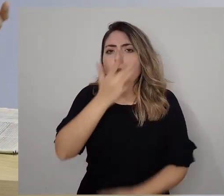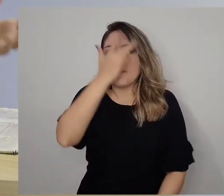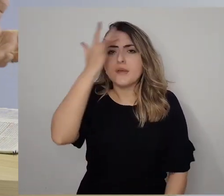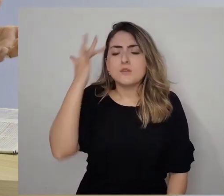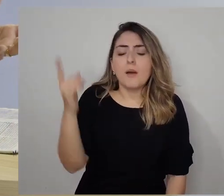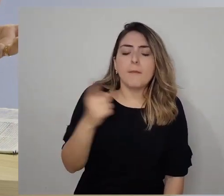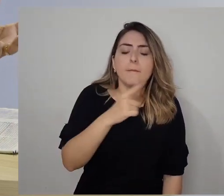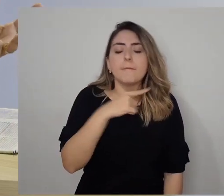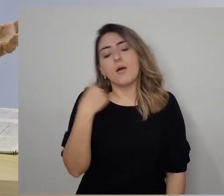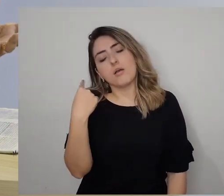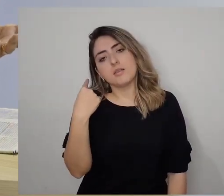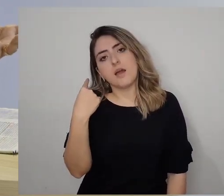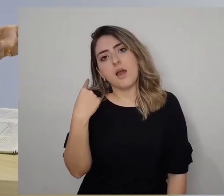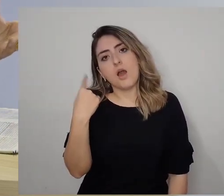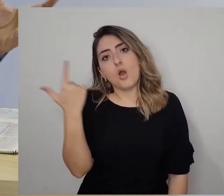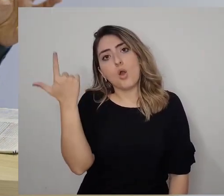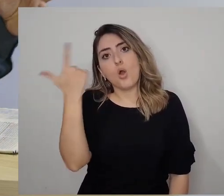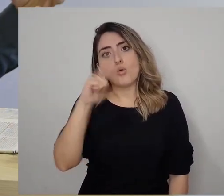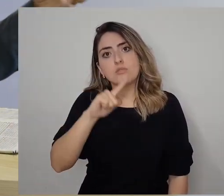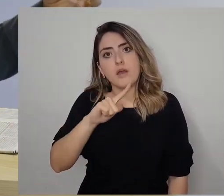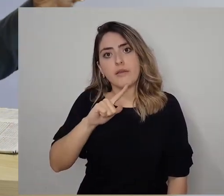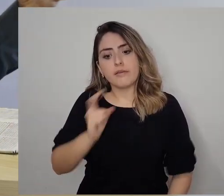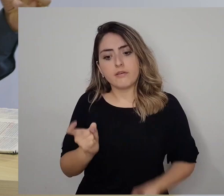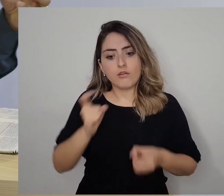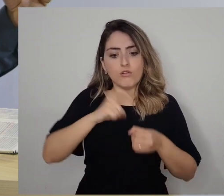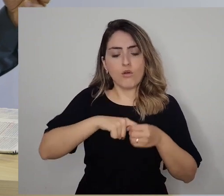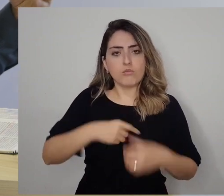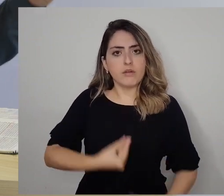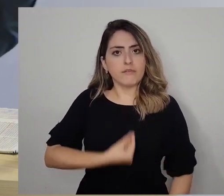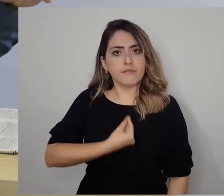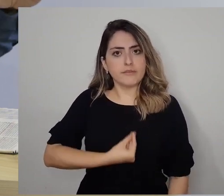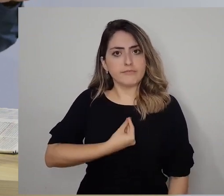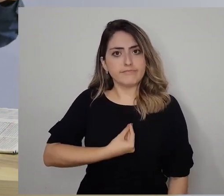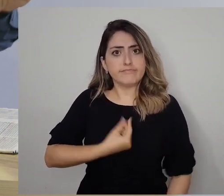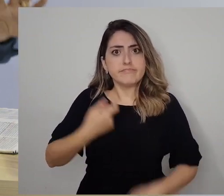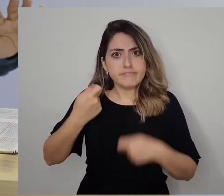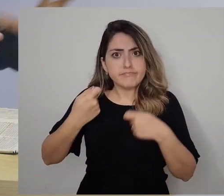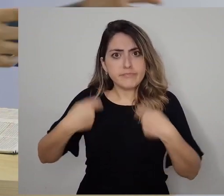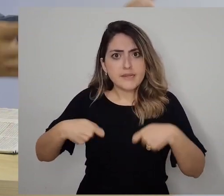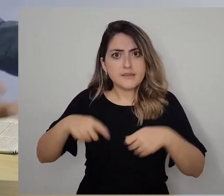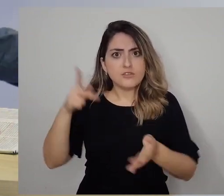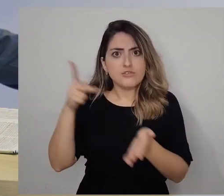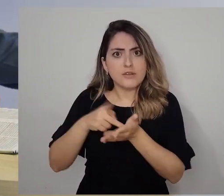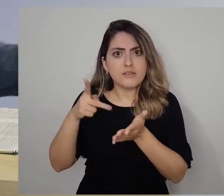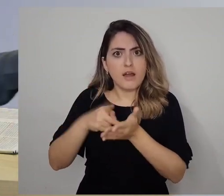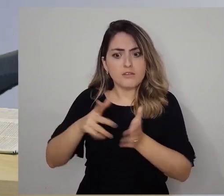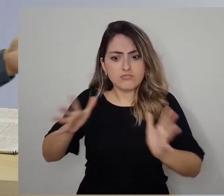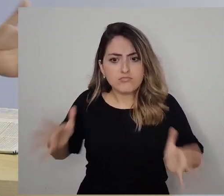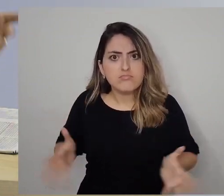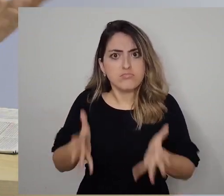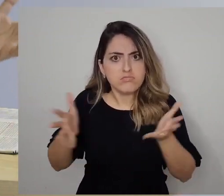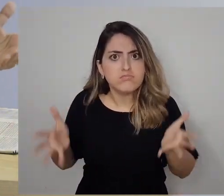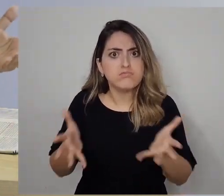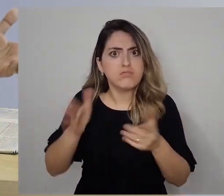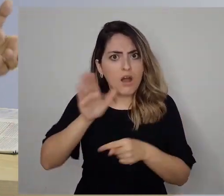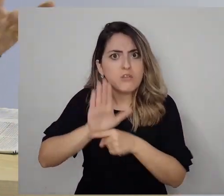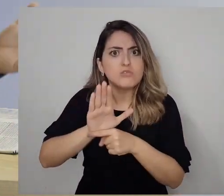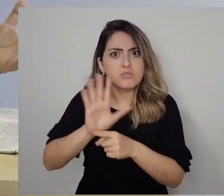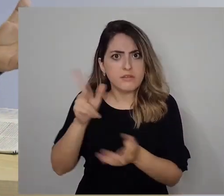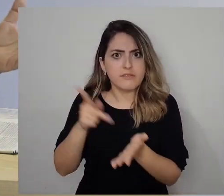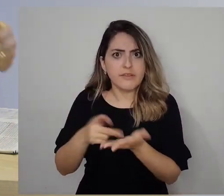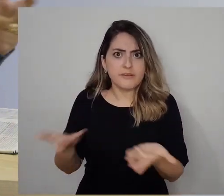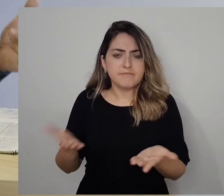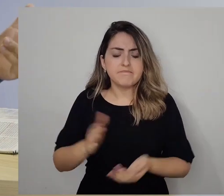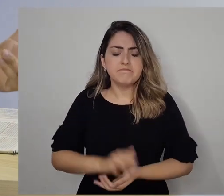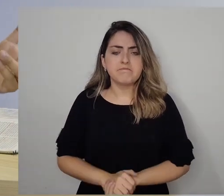consegue fazer alguma coisa se houver uma força de fora que o impele para fazer alguma coisa. Existem alguns